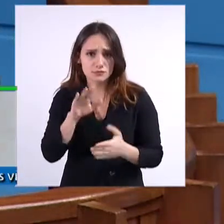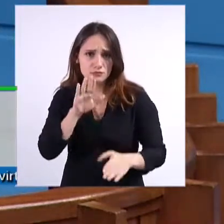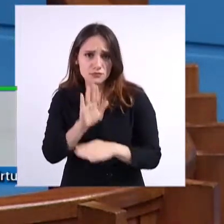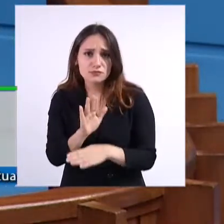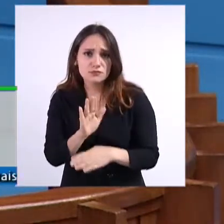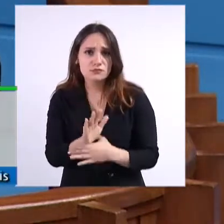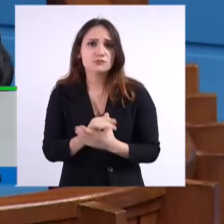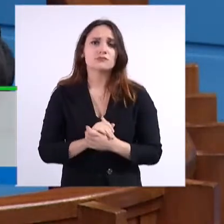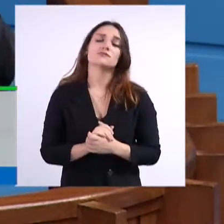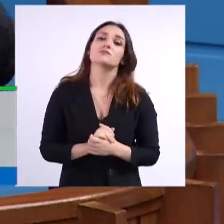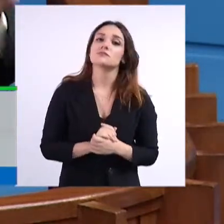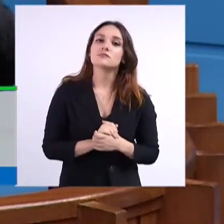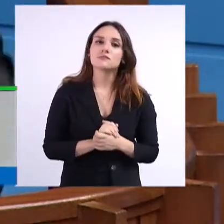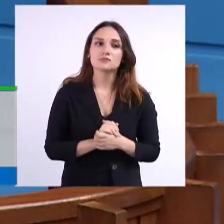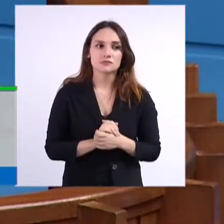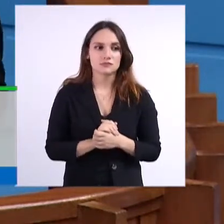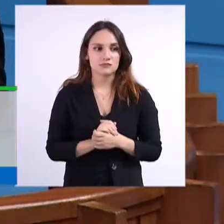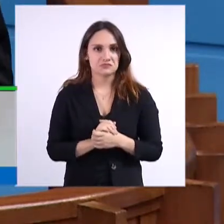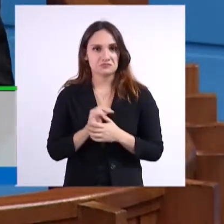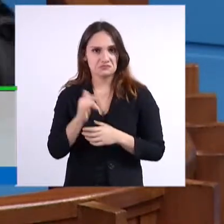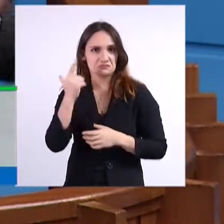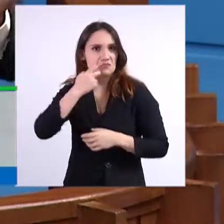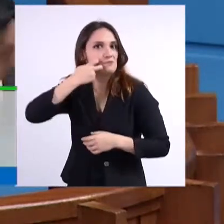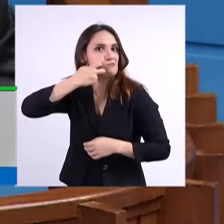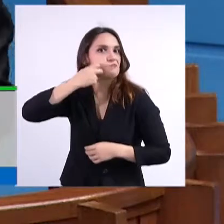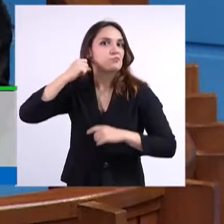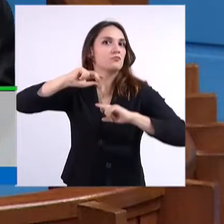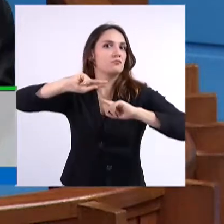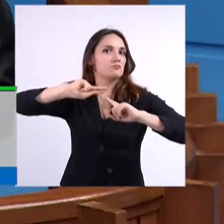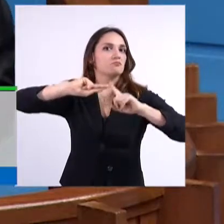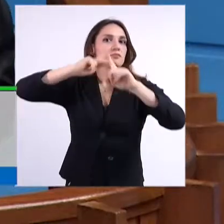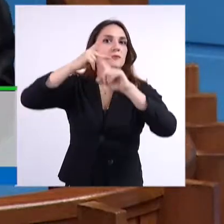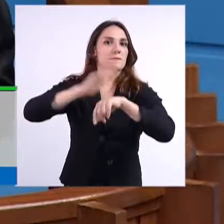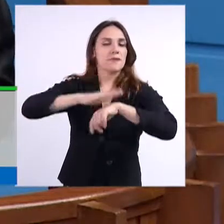vai trazer superávit para o país. Vamos ver depois.